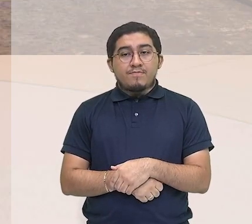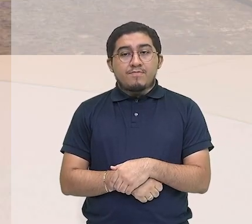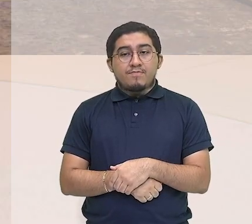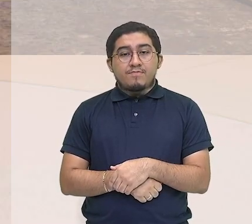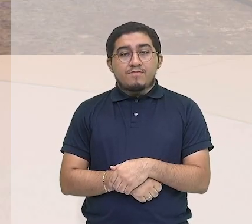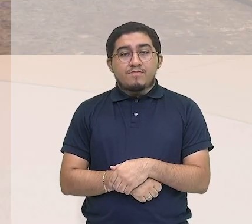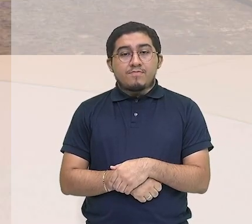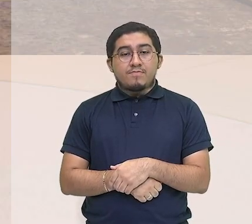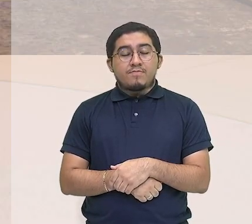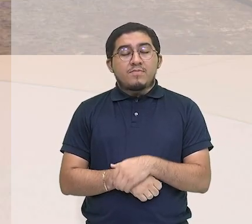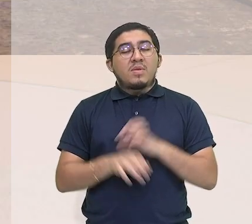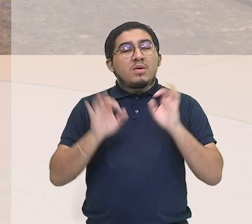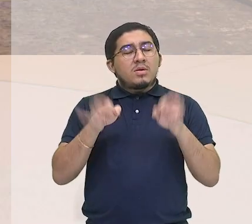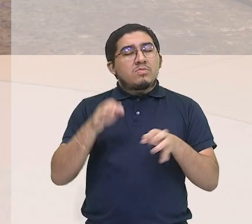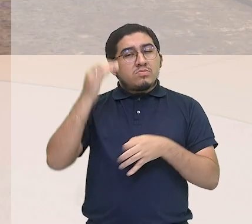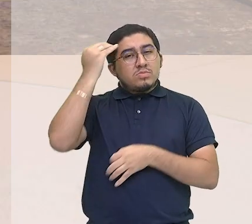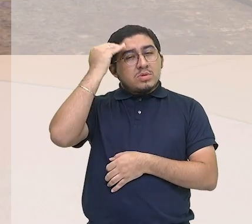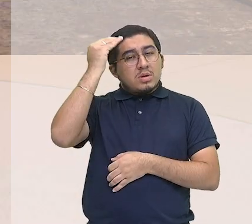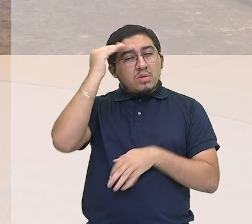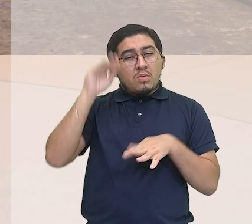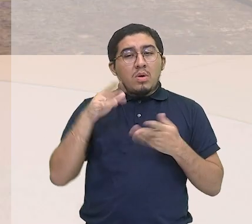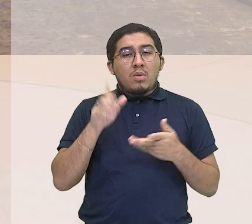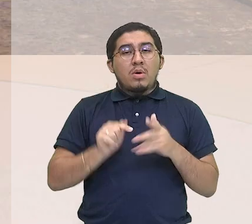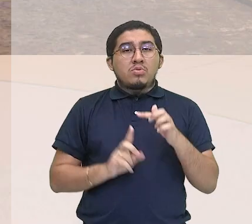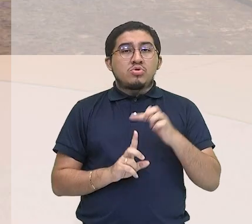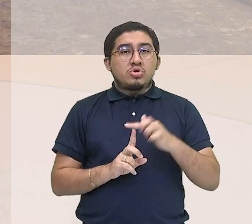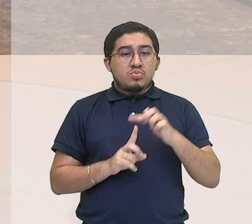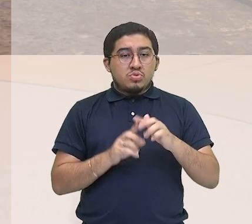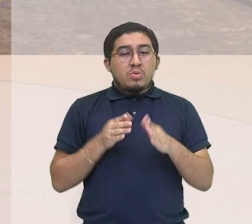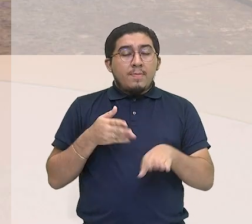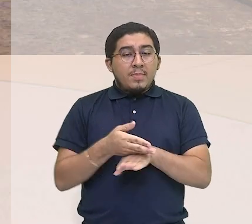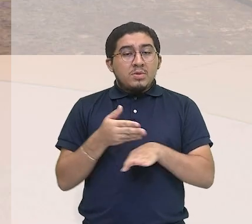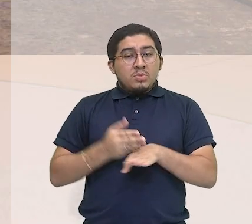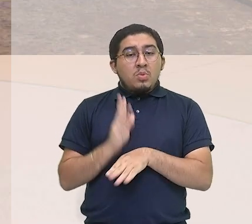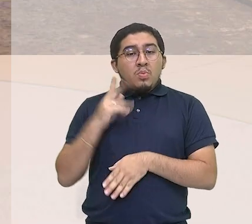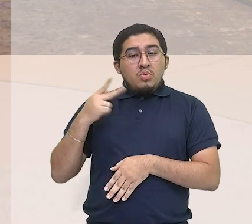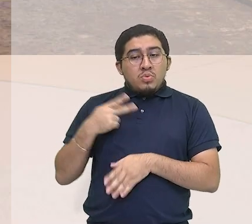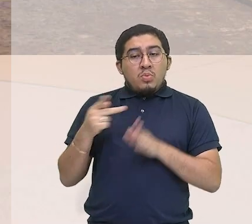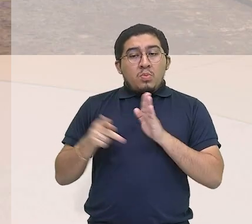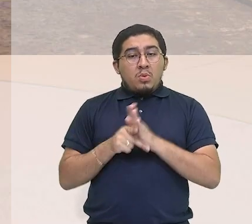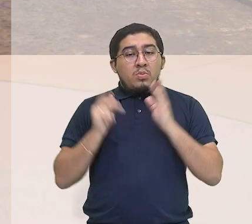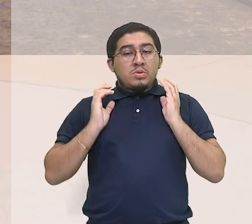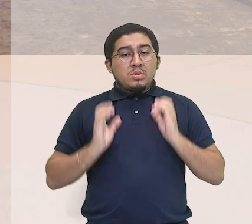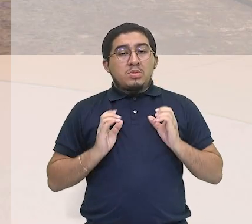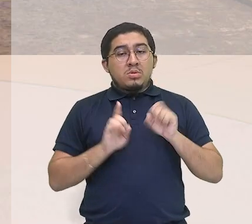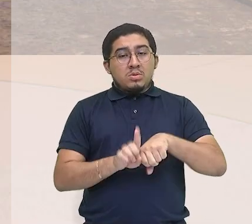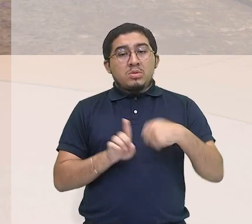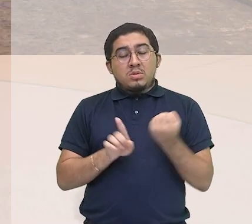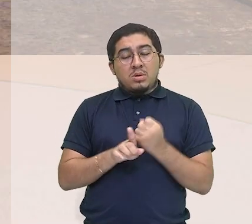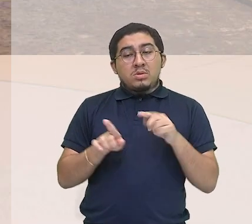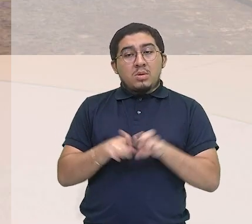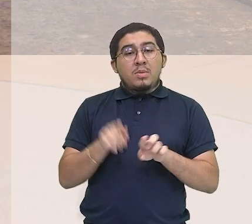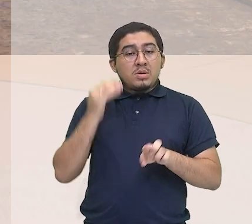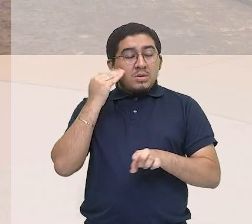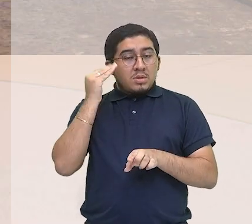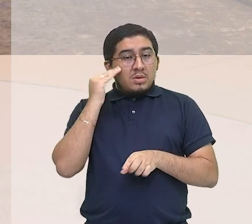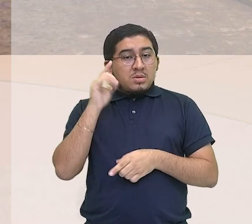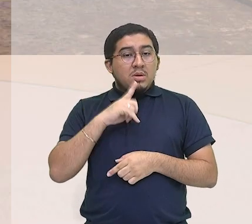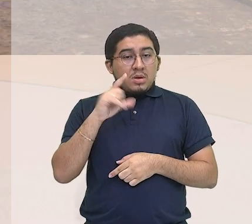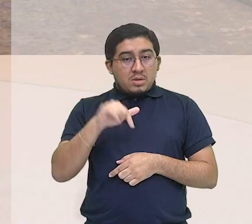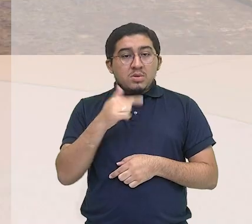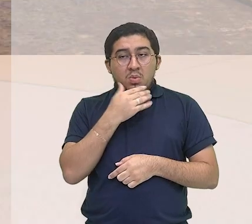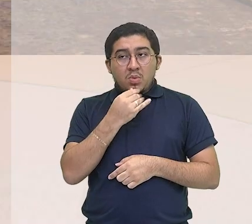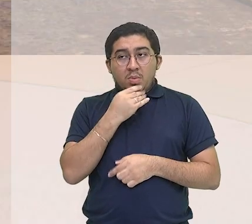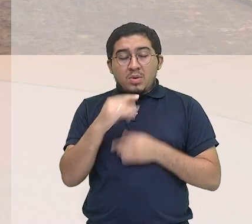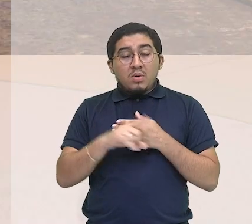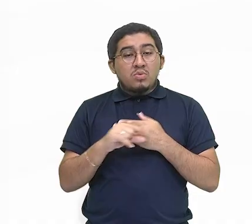ok? Entendido quais são os níveis de participação política do cidadão na sociedade, de acordo com Giacomo Sani,